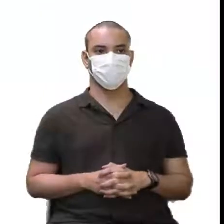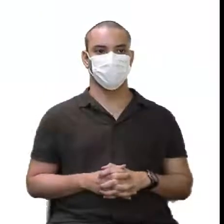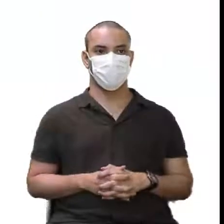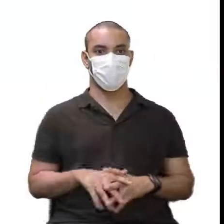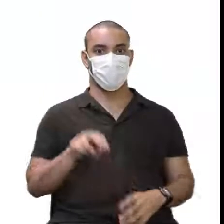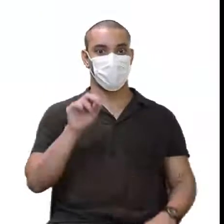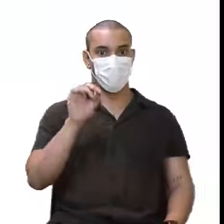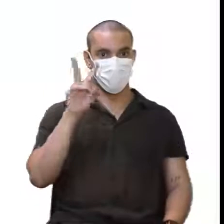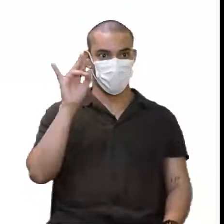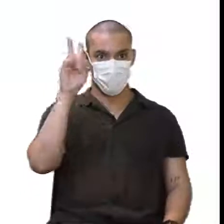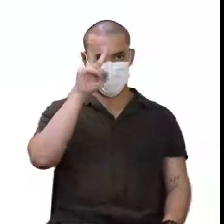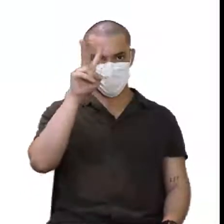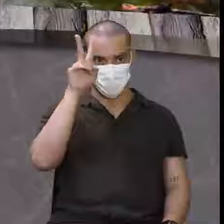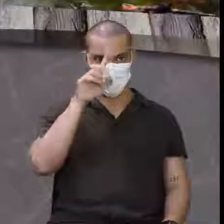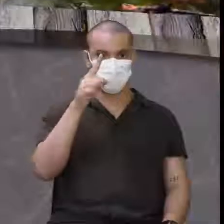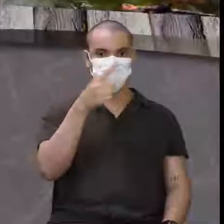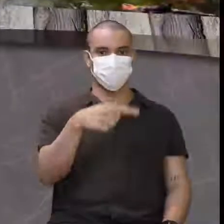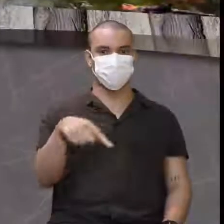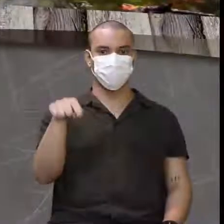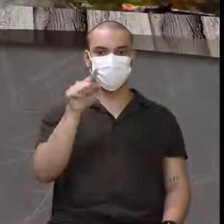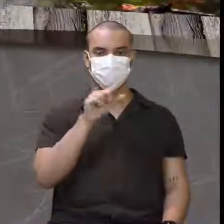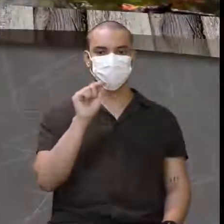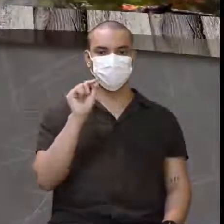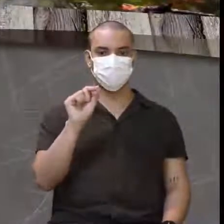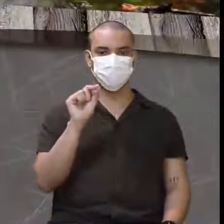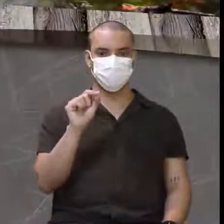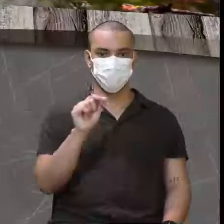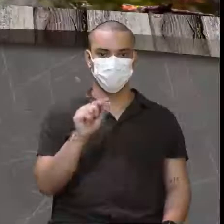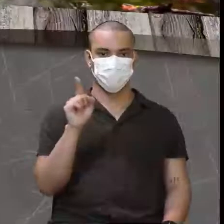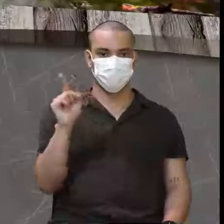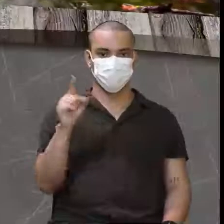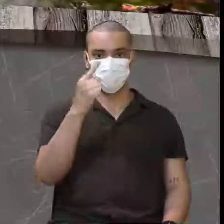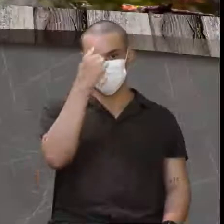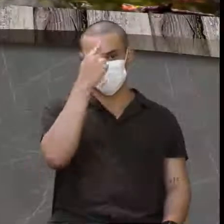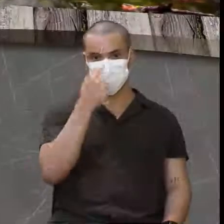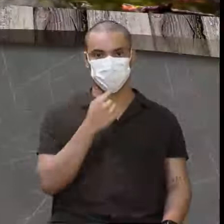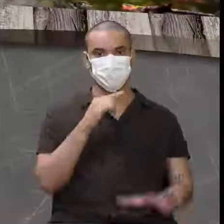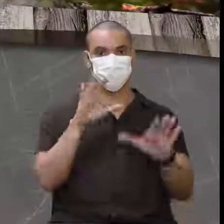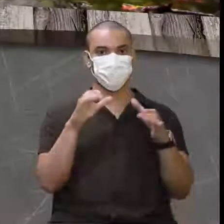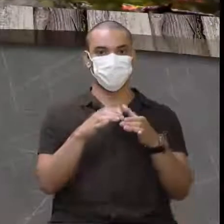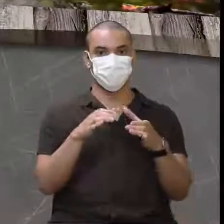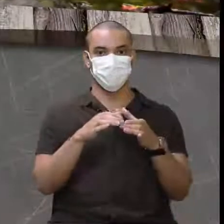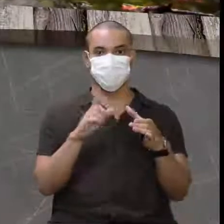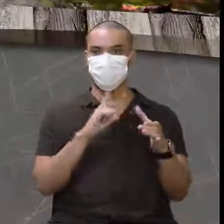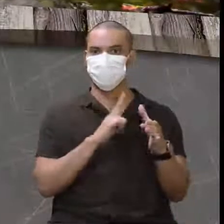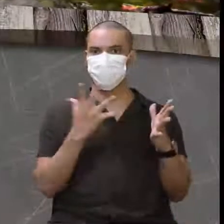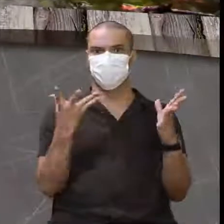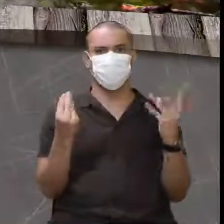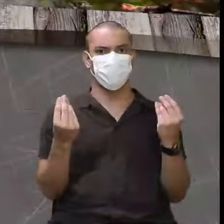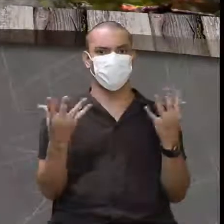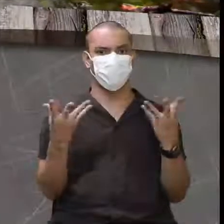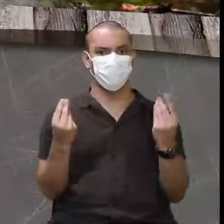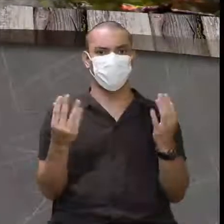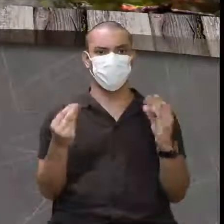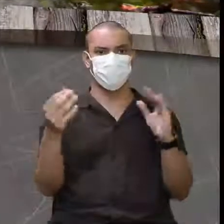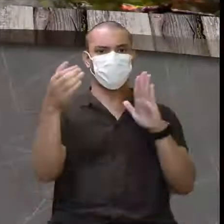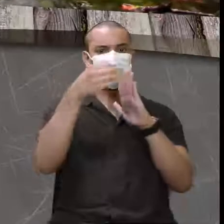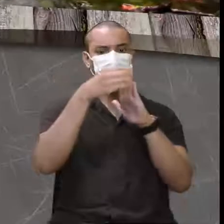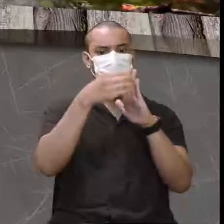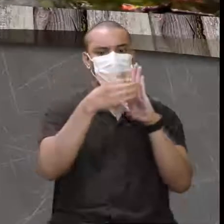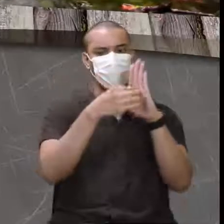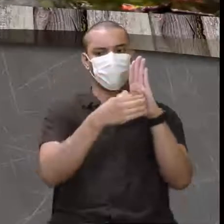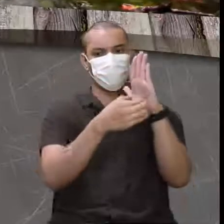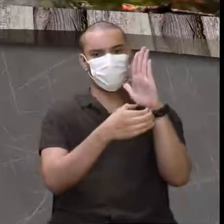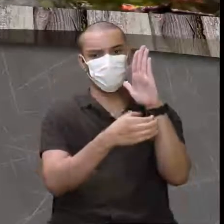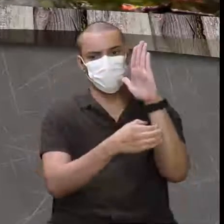Vou lembrar para vocês. Essa espécie, gente, existem inúmeras espécies